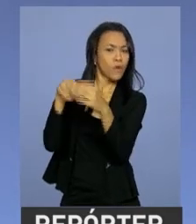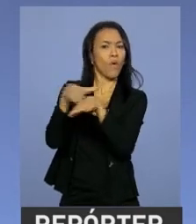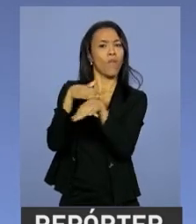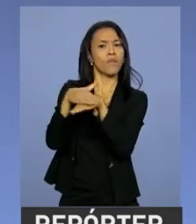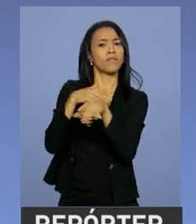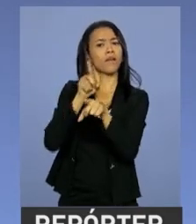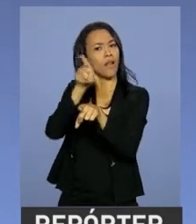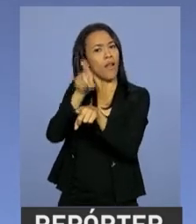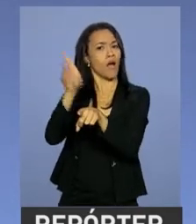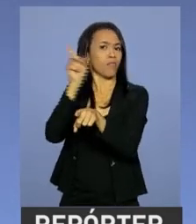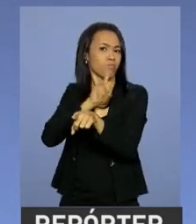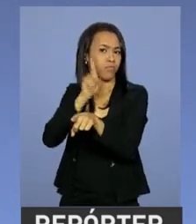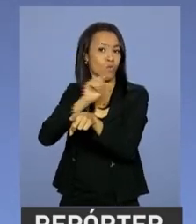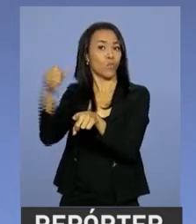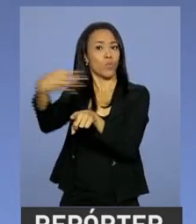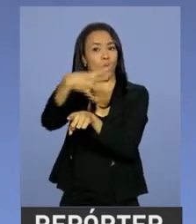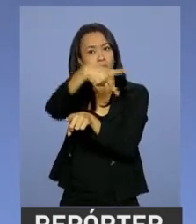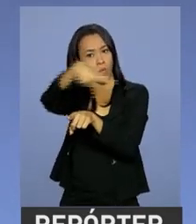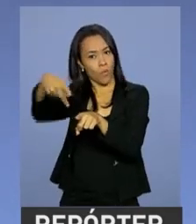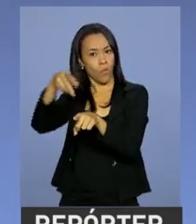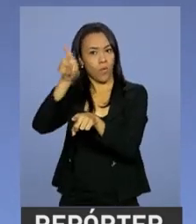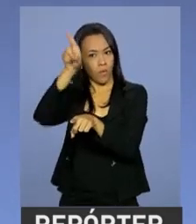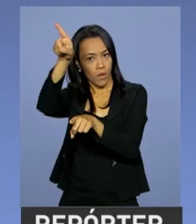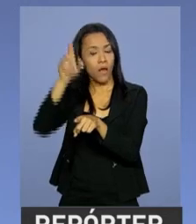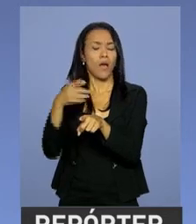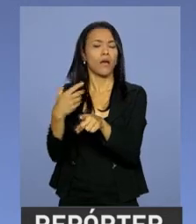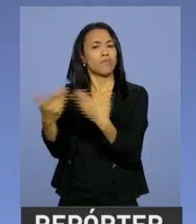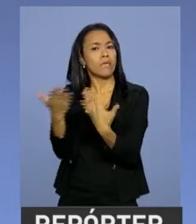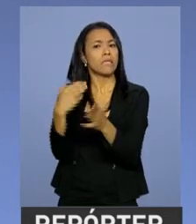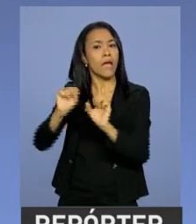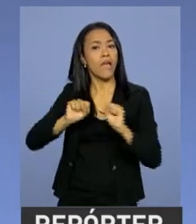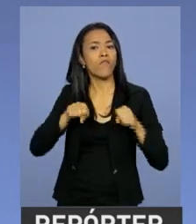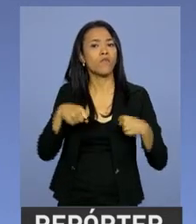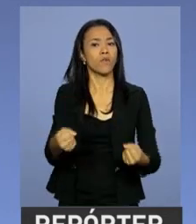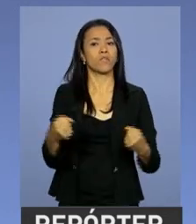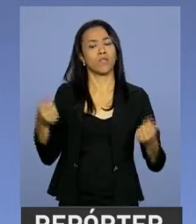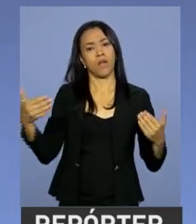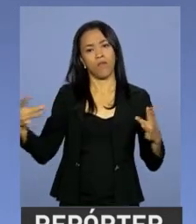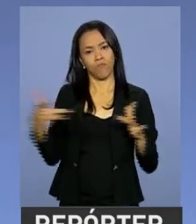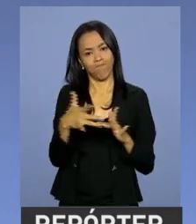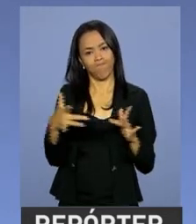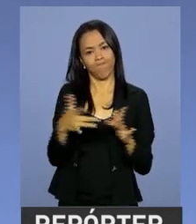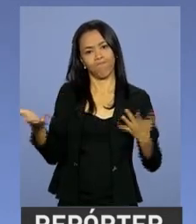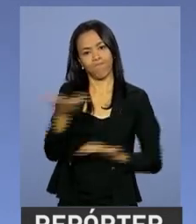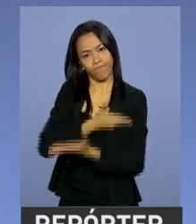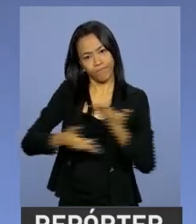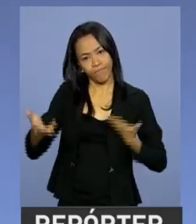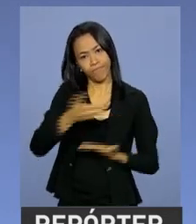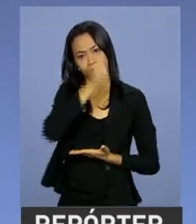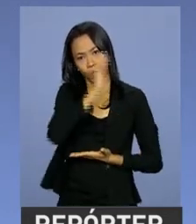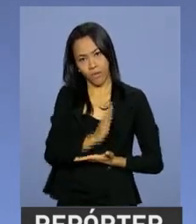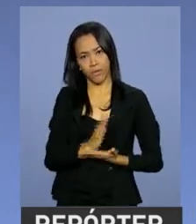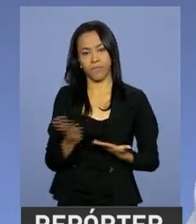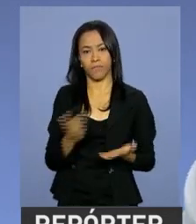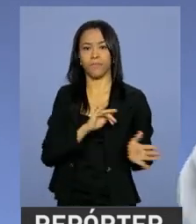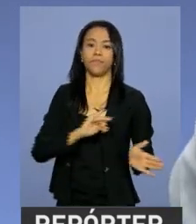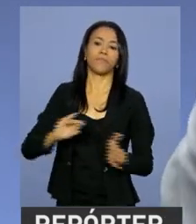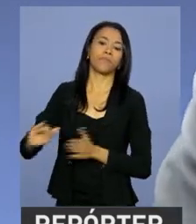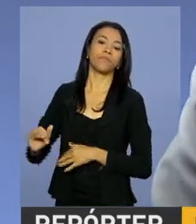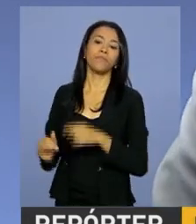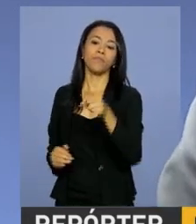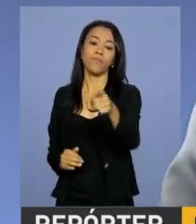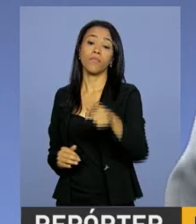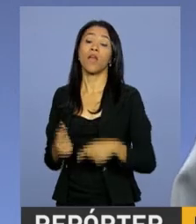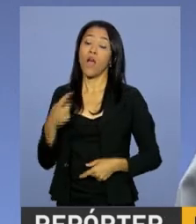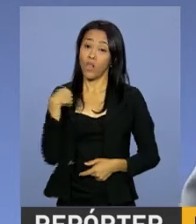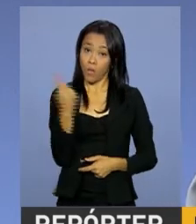Estados Unidos e que deve prevalecer a determinação de reforçar as relações entre os países. Nós acreditamos que de ambos